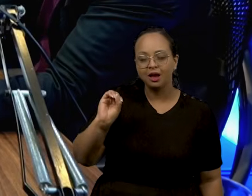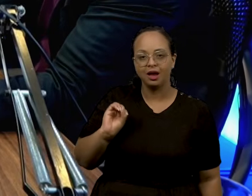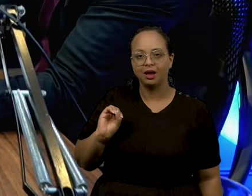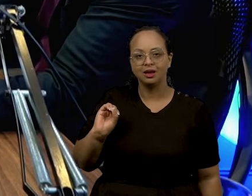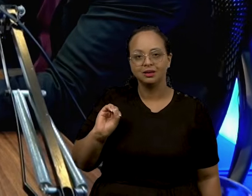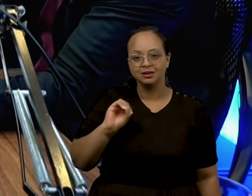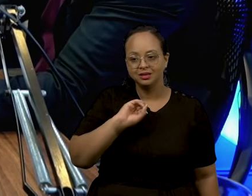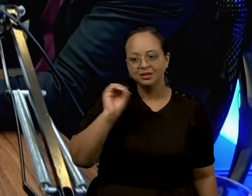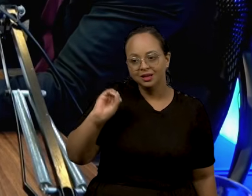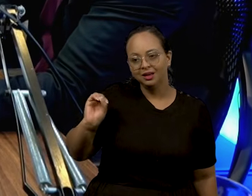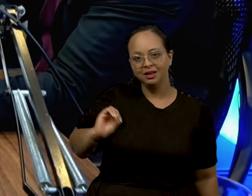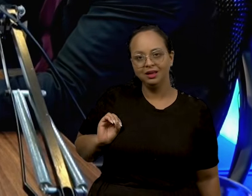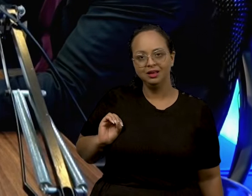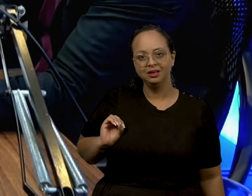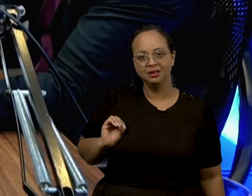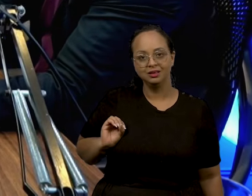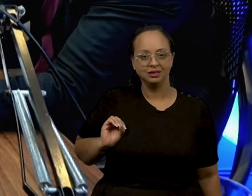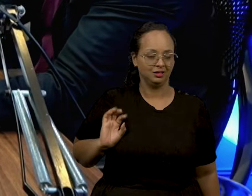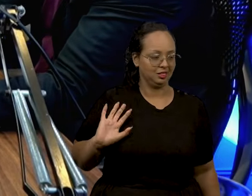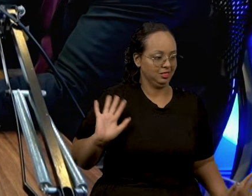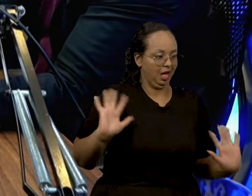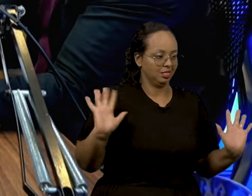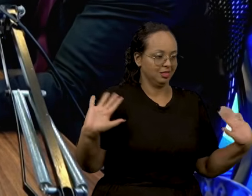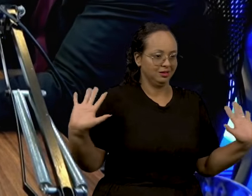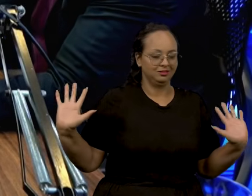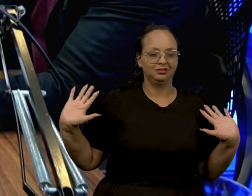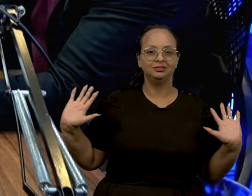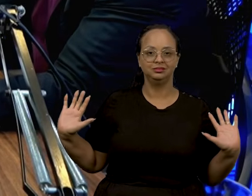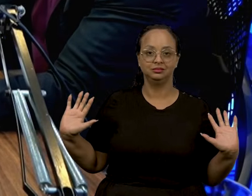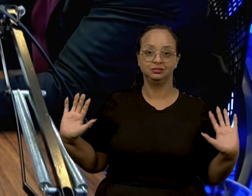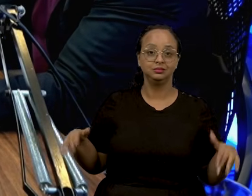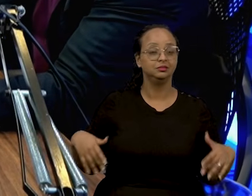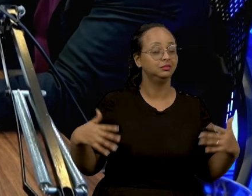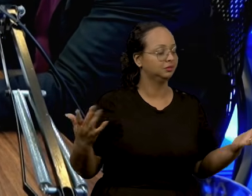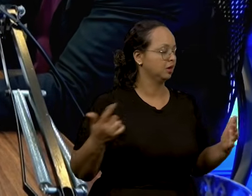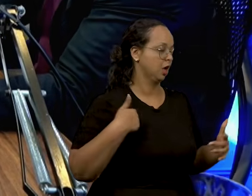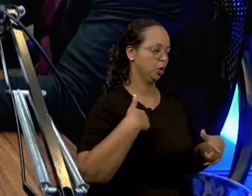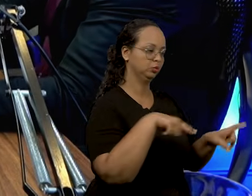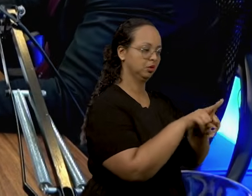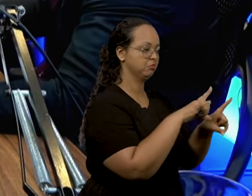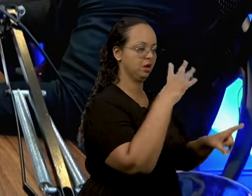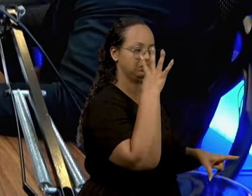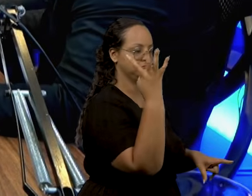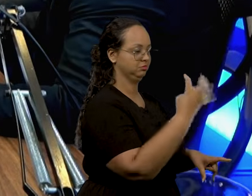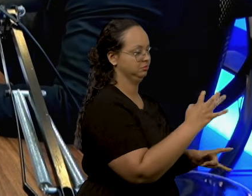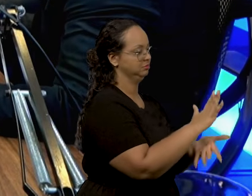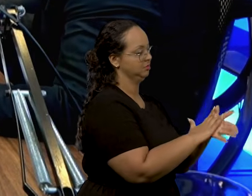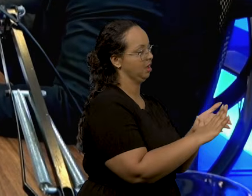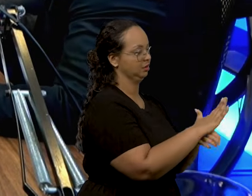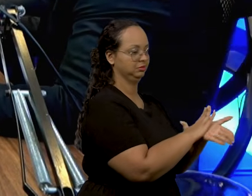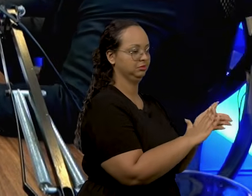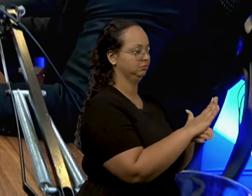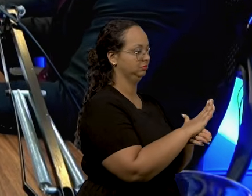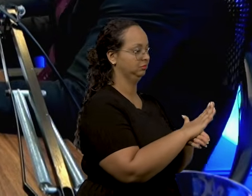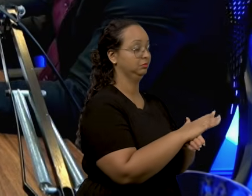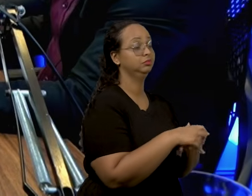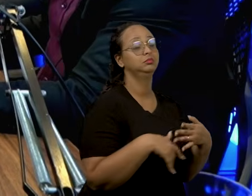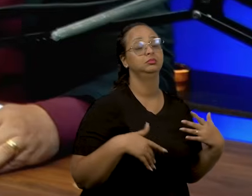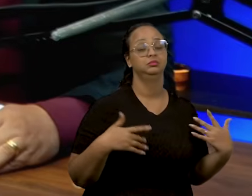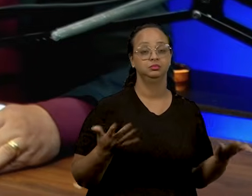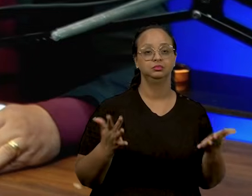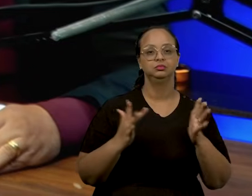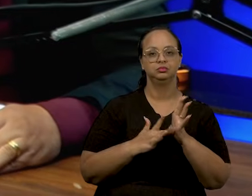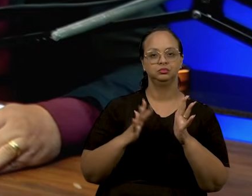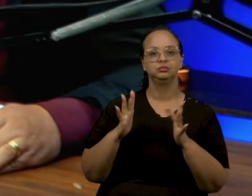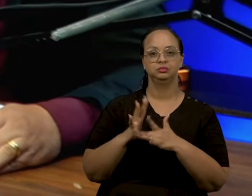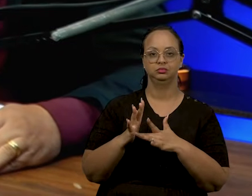Aí ela diz: não. E ele diz: nem eu também te condeno. Nós vamos observar aqui que Jesus ele era o juiz